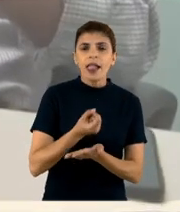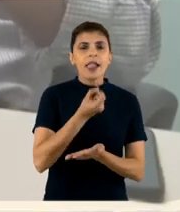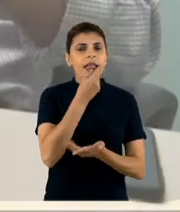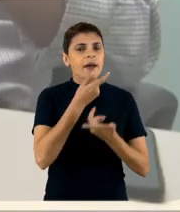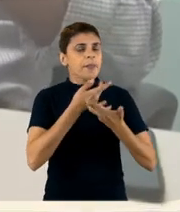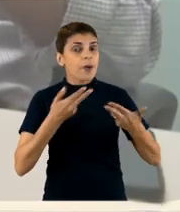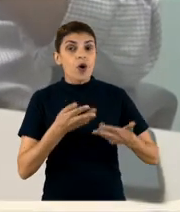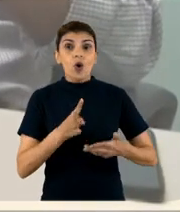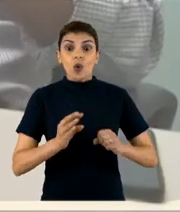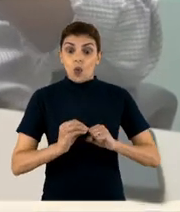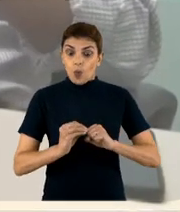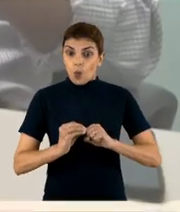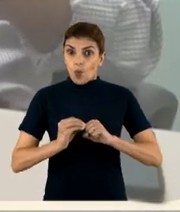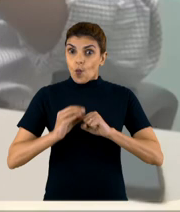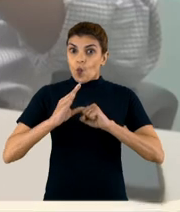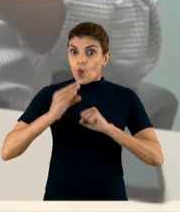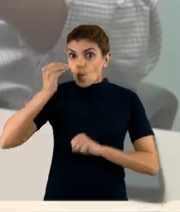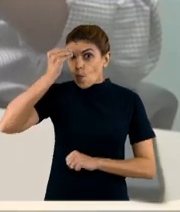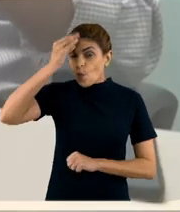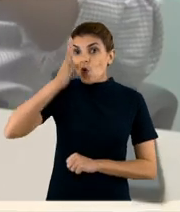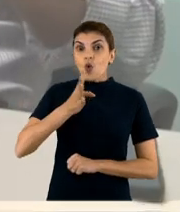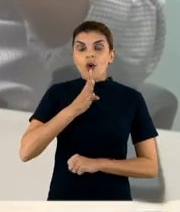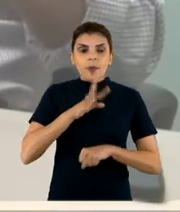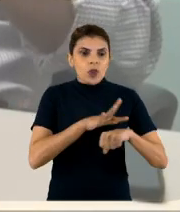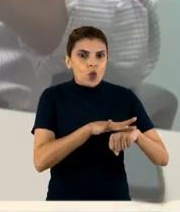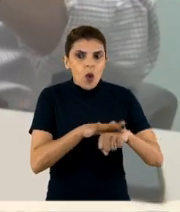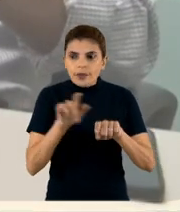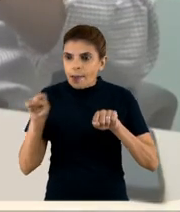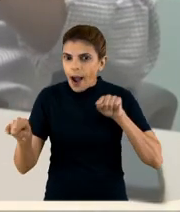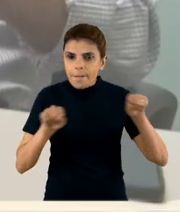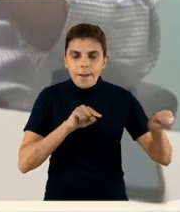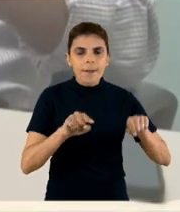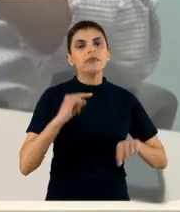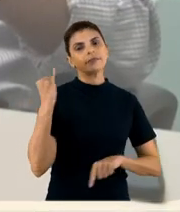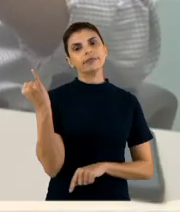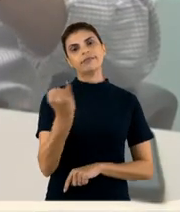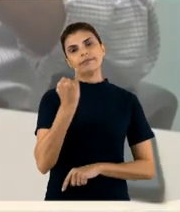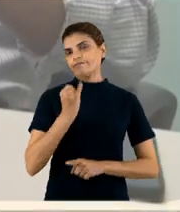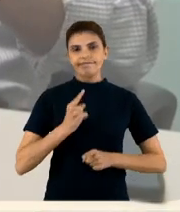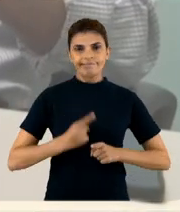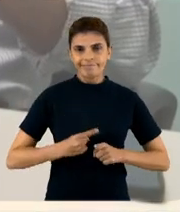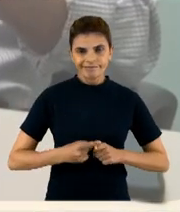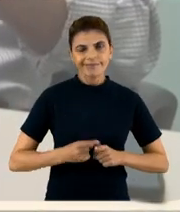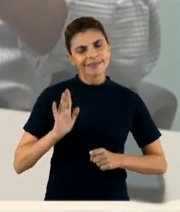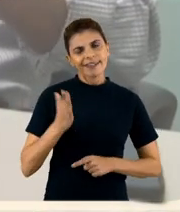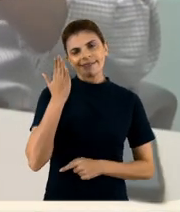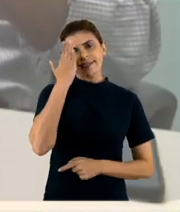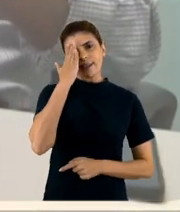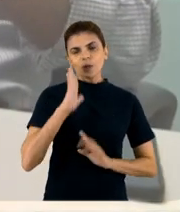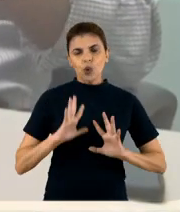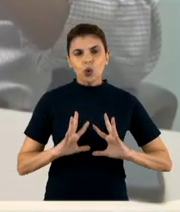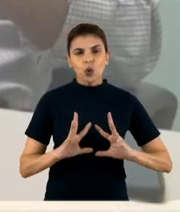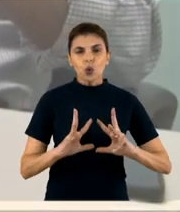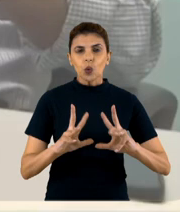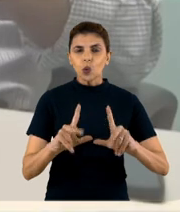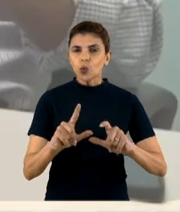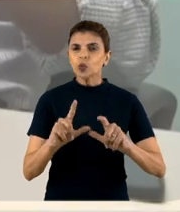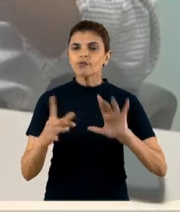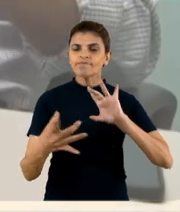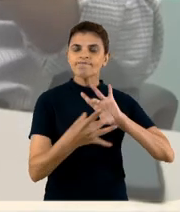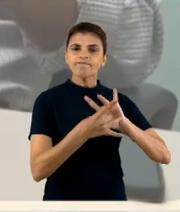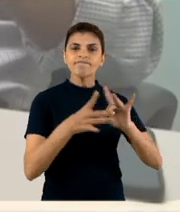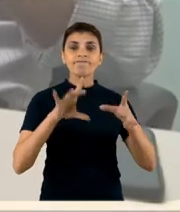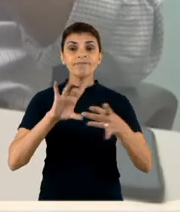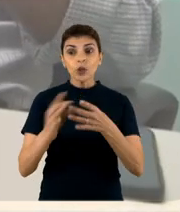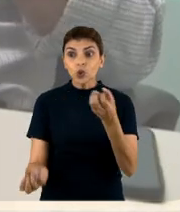fármacos, no conhecimento das nossas doenças. Então, esse aspecto é muito importante porque, na verdade, tudo